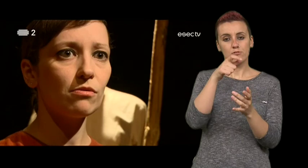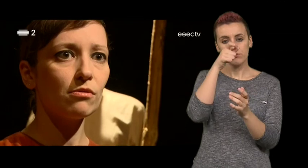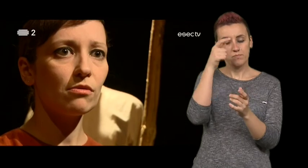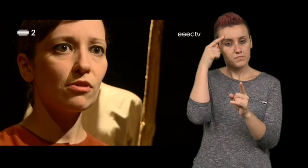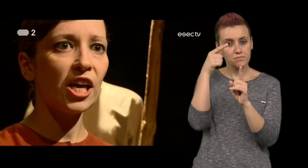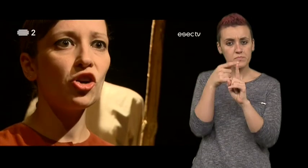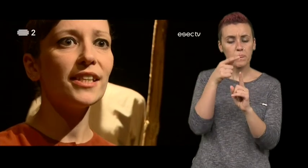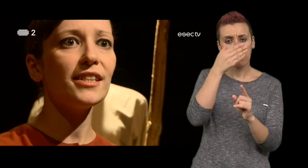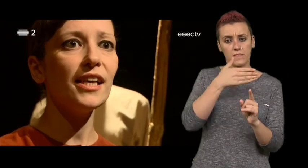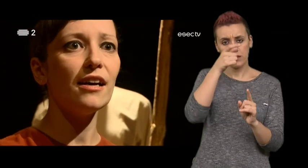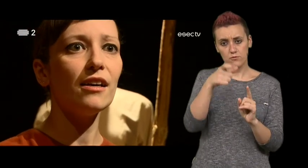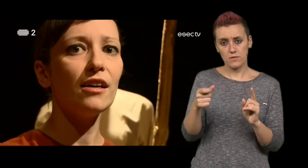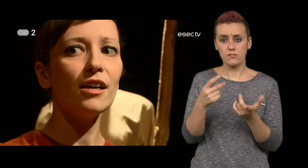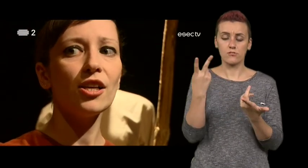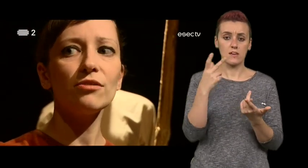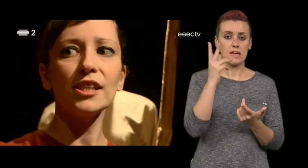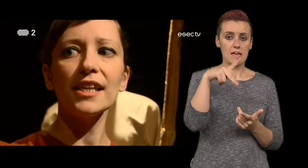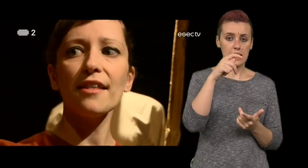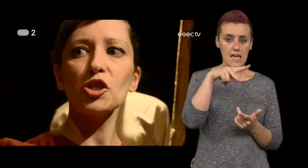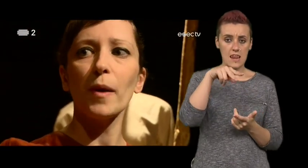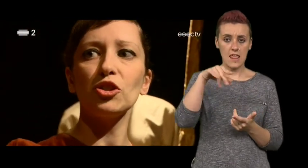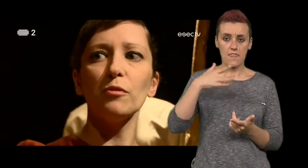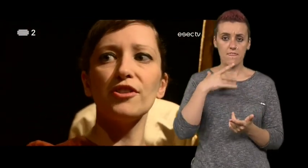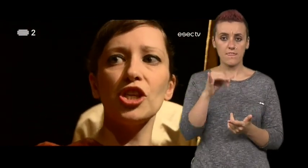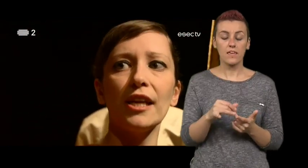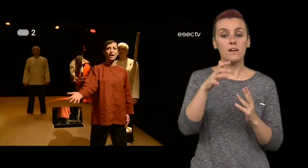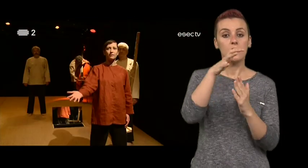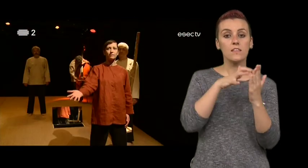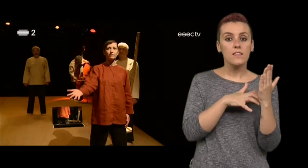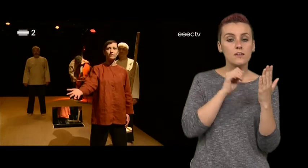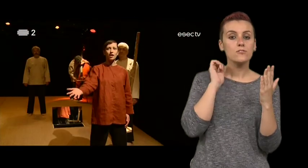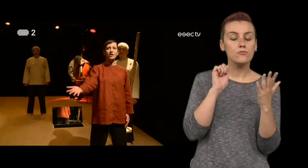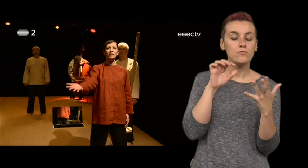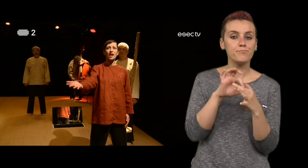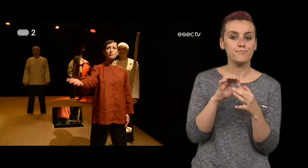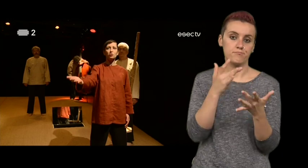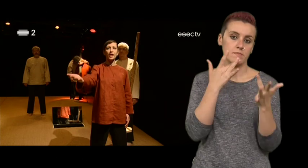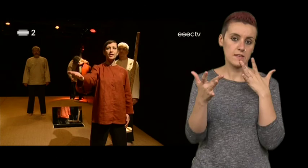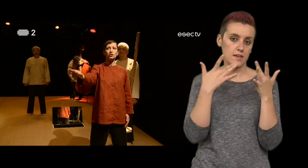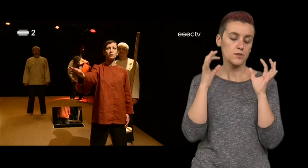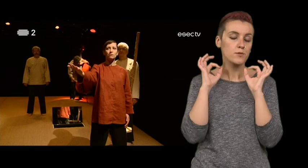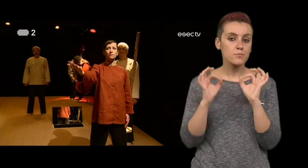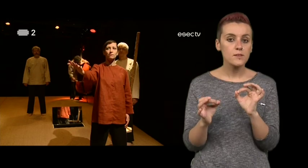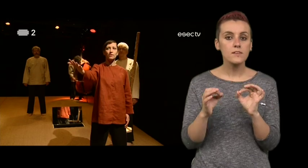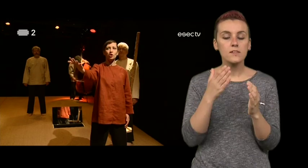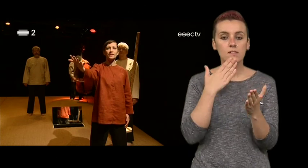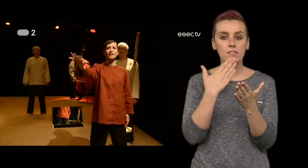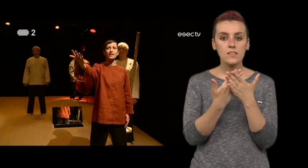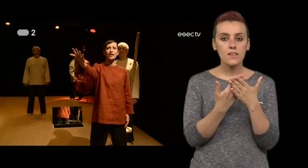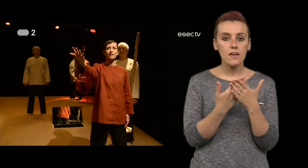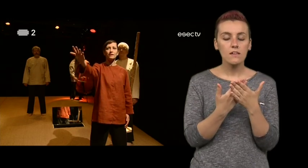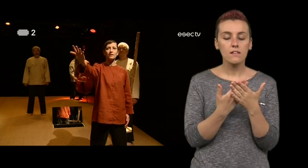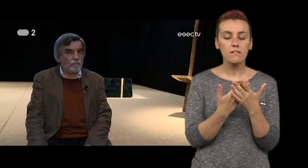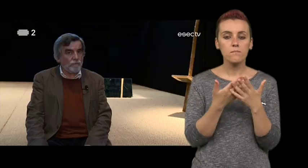Humanos. O texto da peça foi fixado por Ariel Dorfman sob a forma dramática e